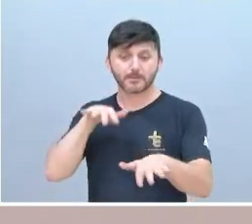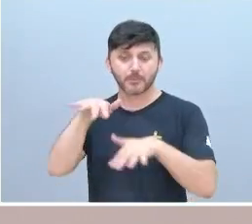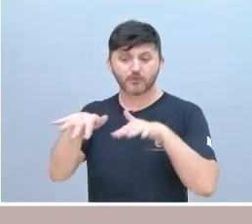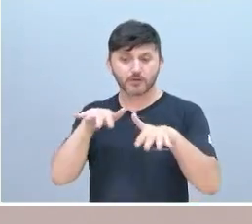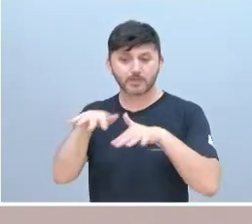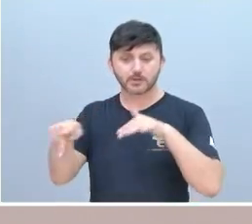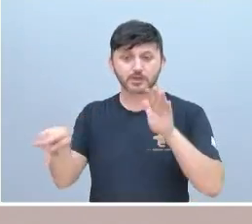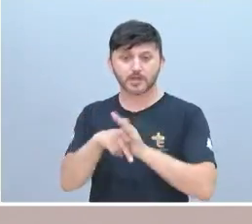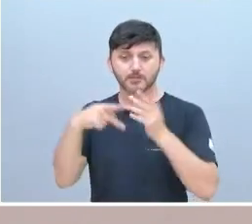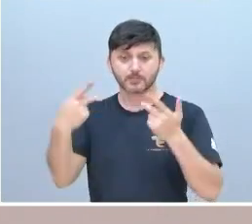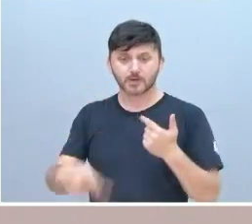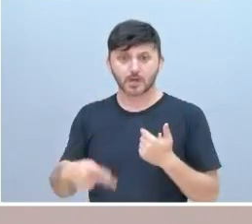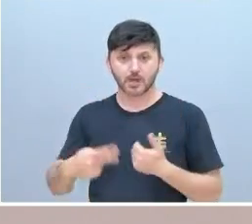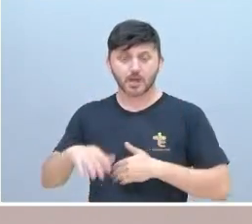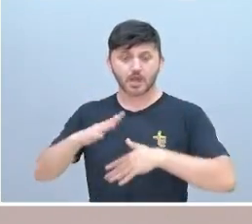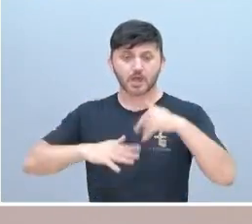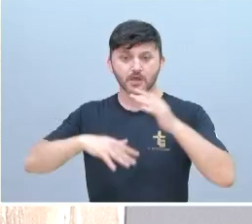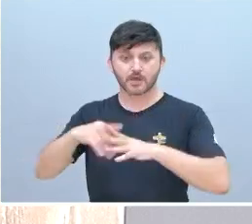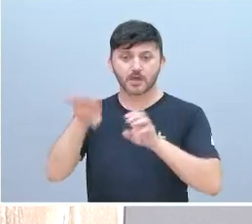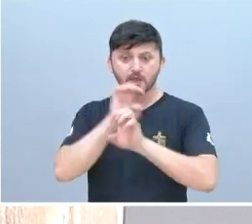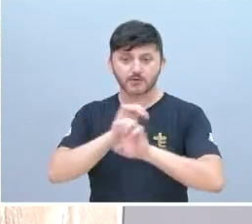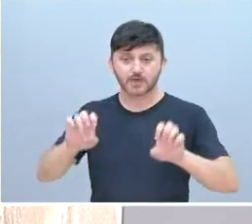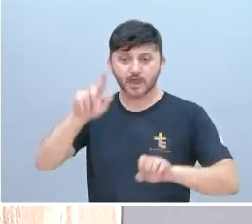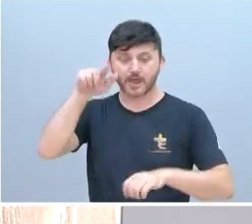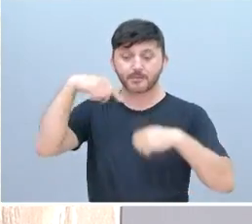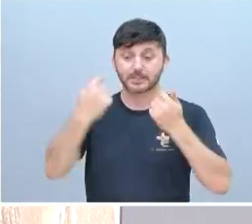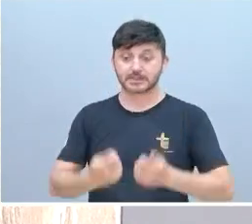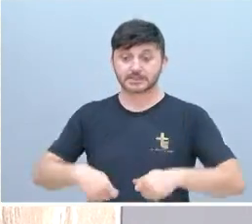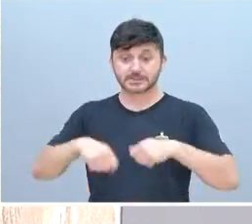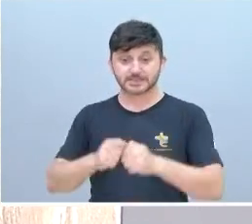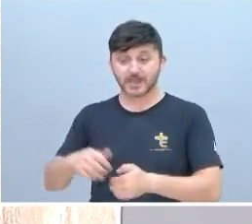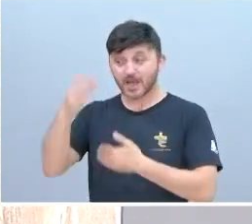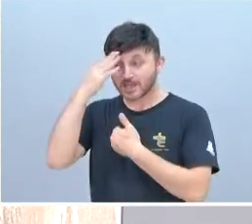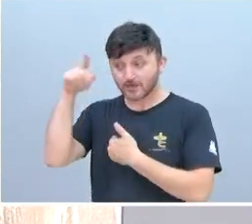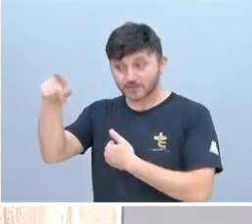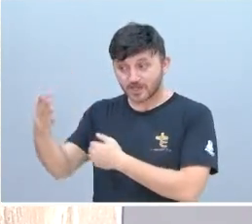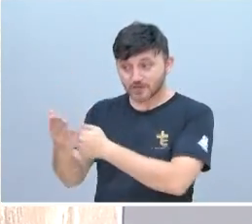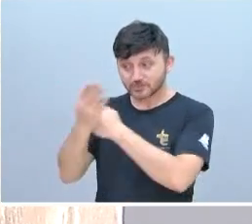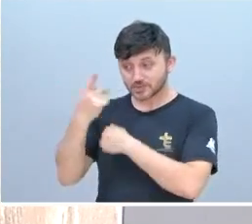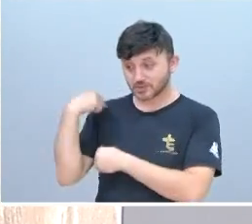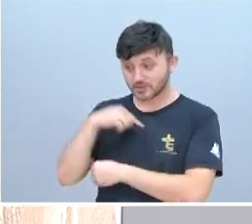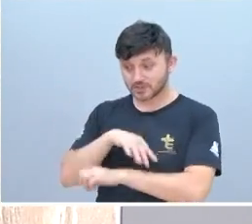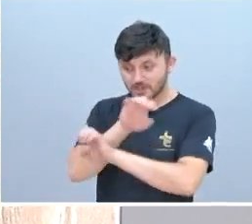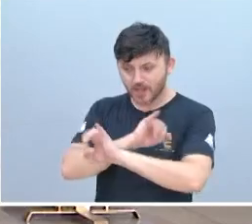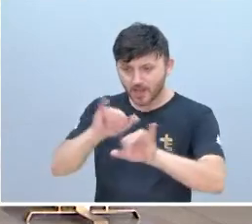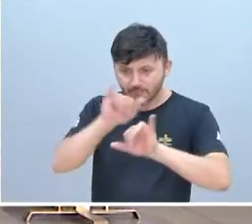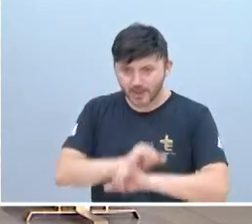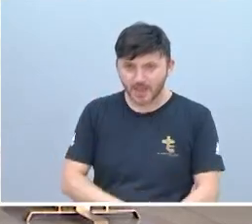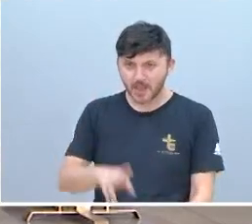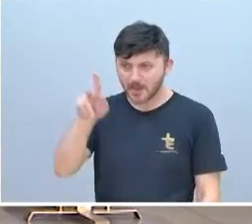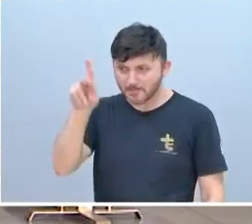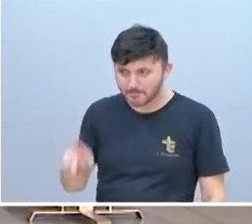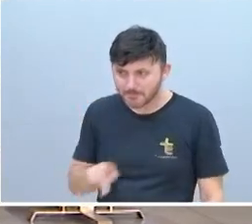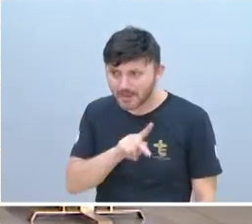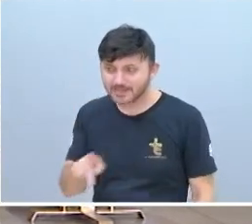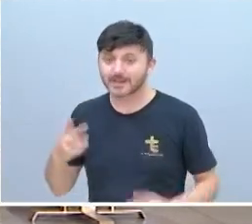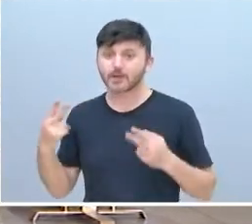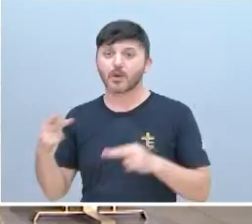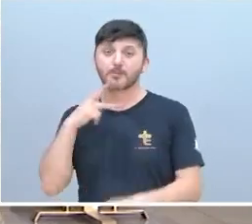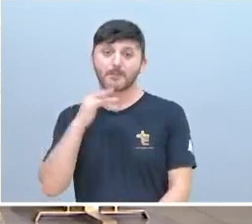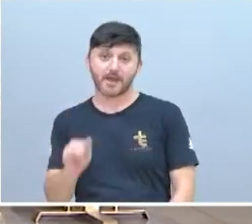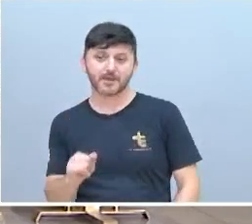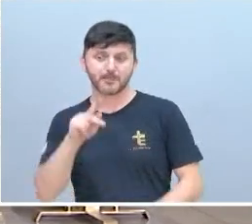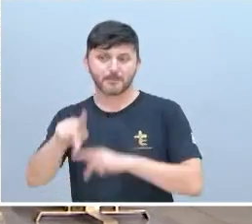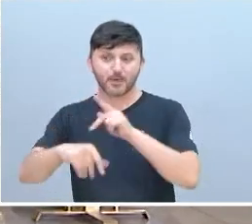Evangelizar é Preciso, agradecemos ao senhor pelo empenho e dedicação na evangelização. Ser padre é ser pai e de uma grande